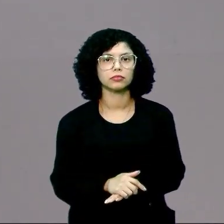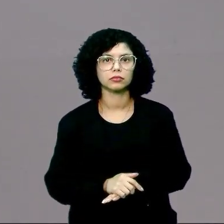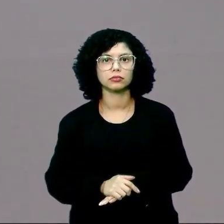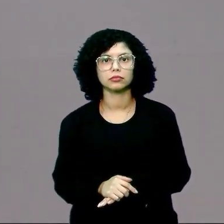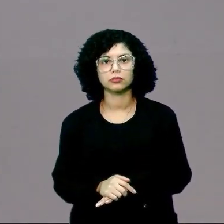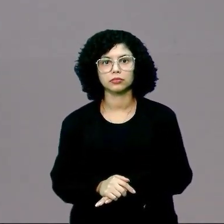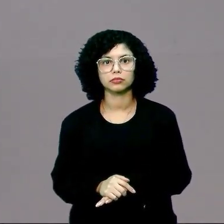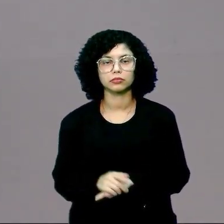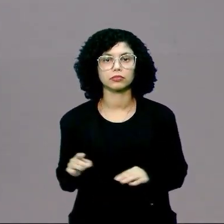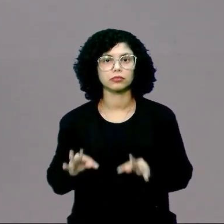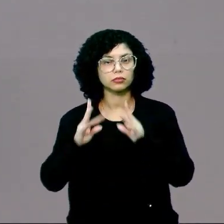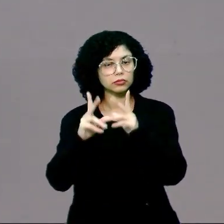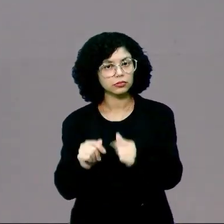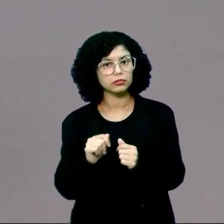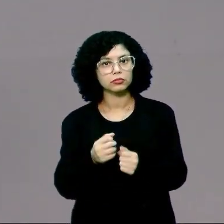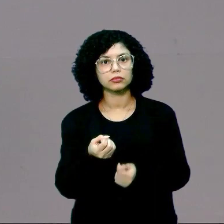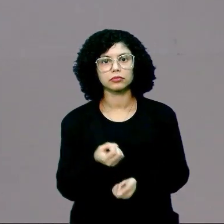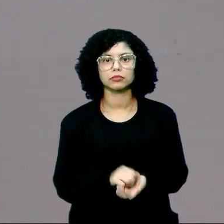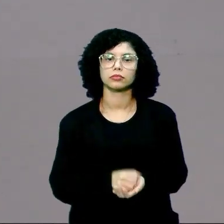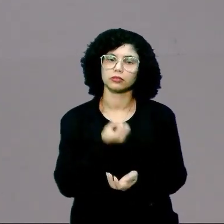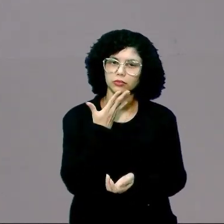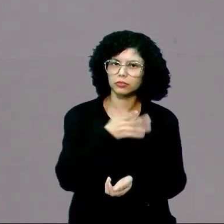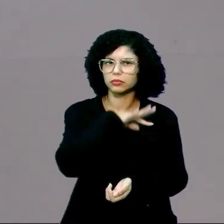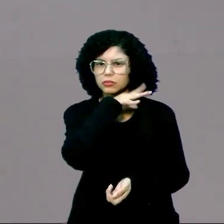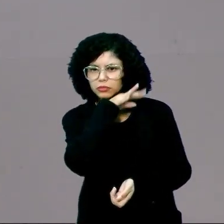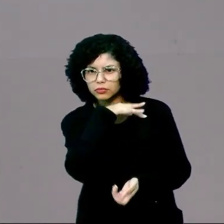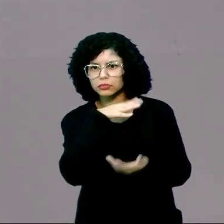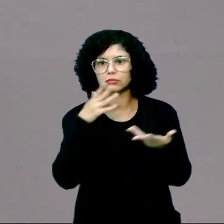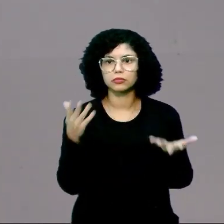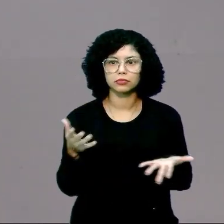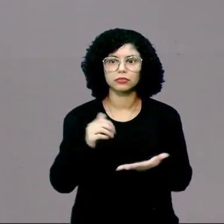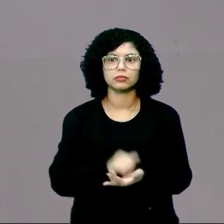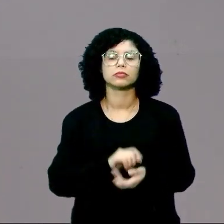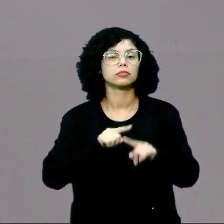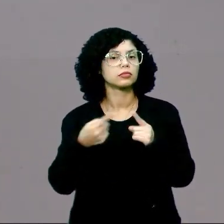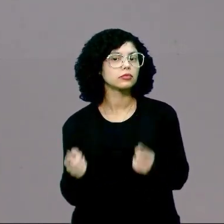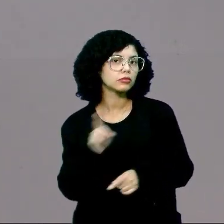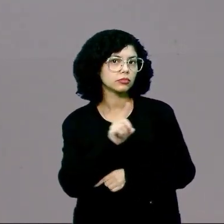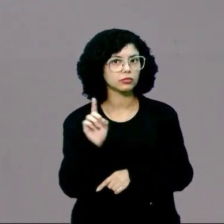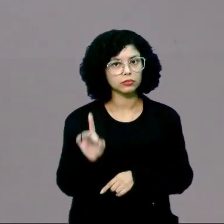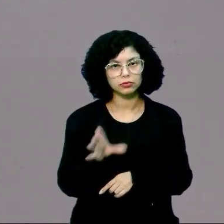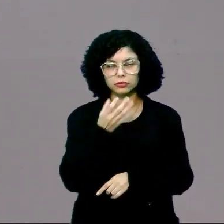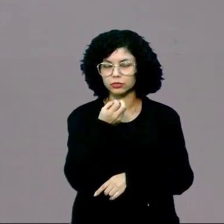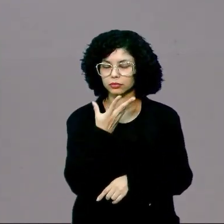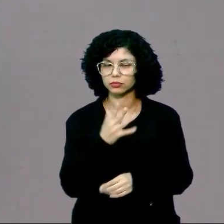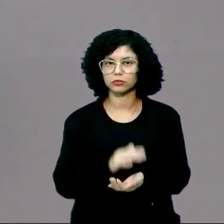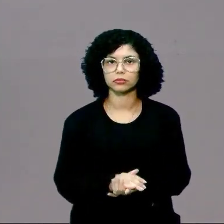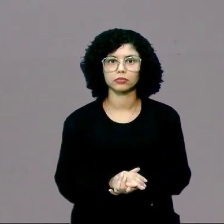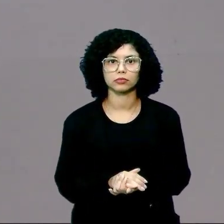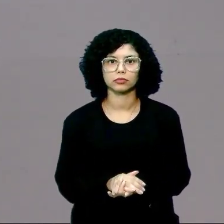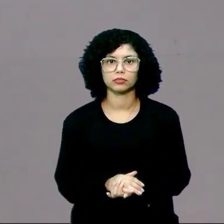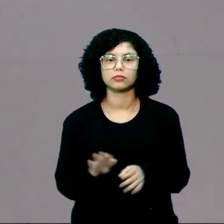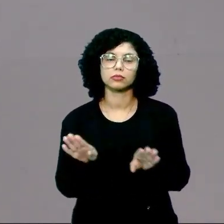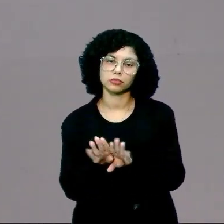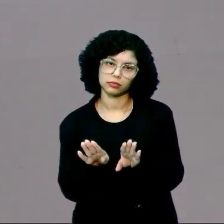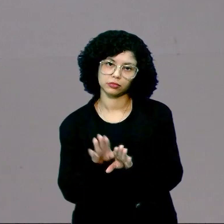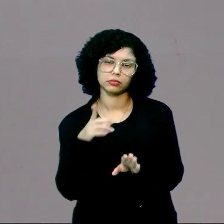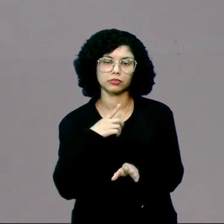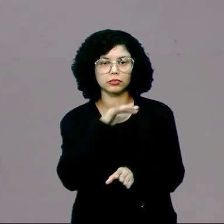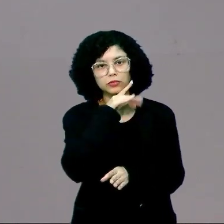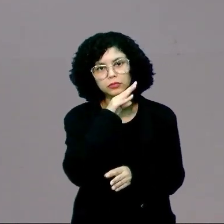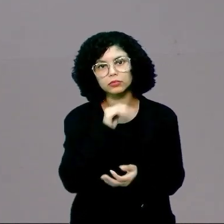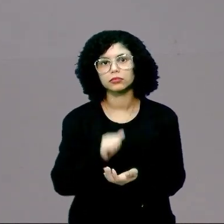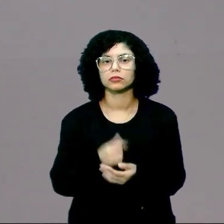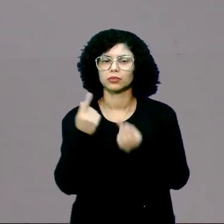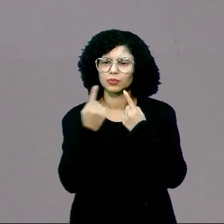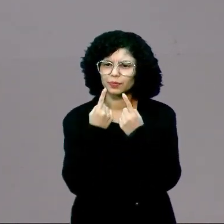né? Tudo tem seu lado ruim, seu lado bom, né? Então não é só o lado bom, há o lado ruim também, né? Hoje